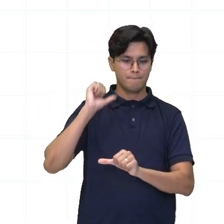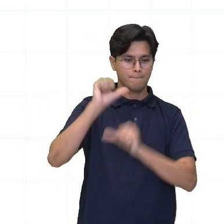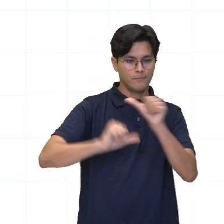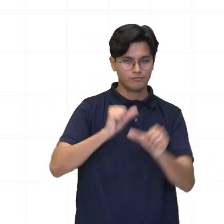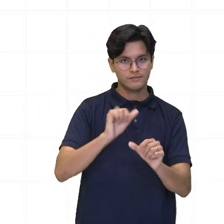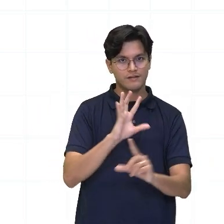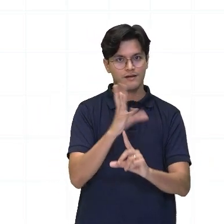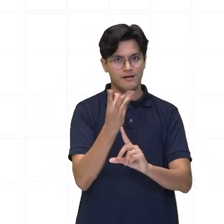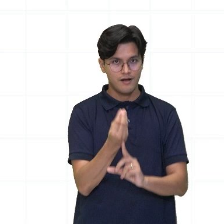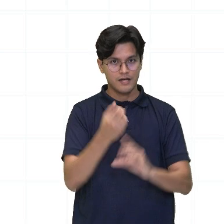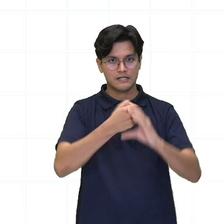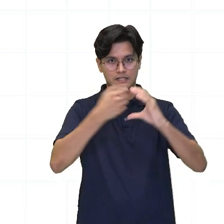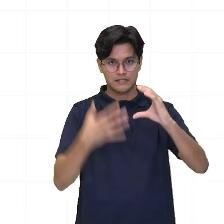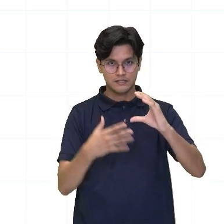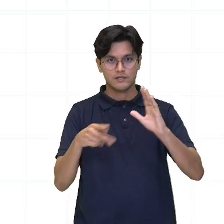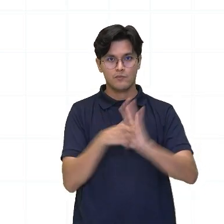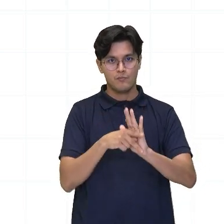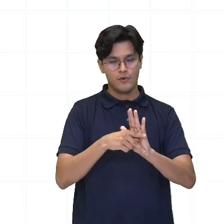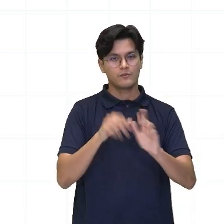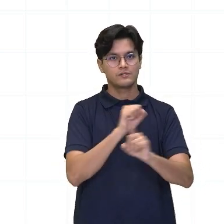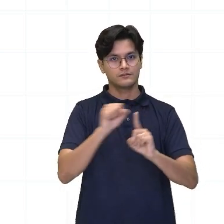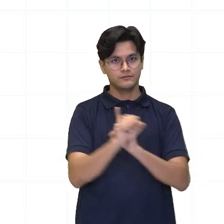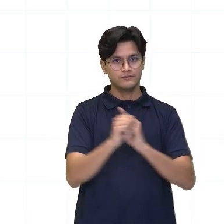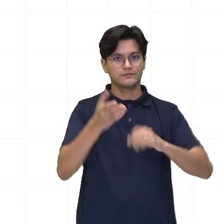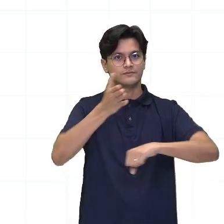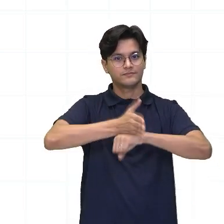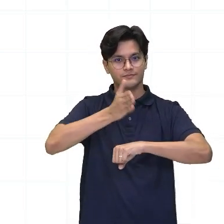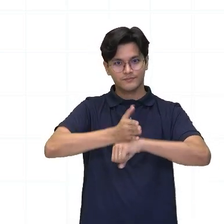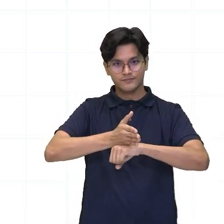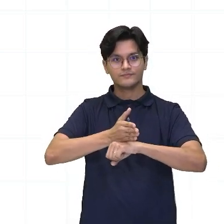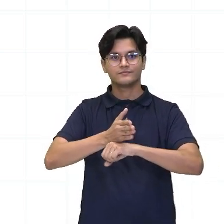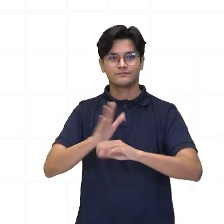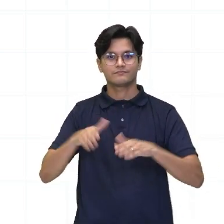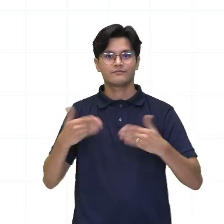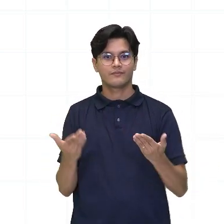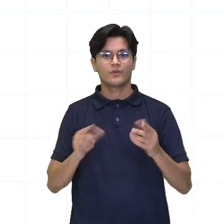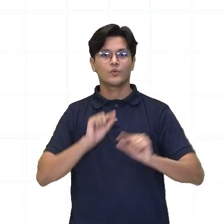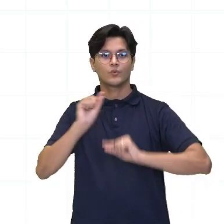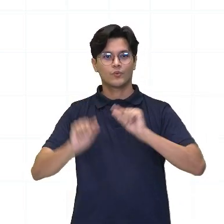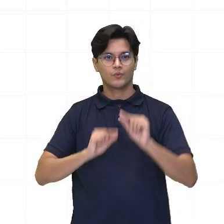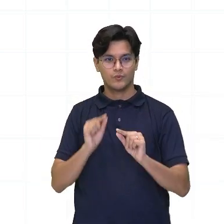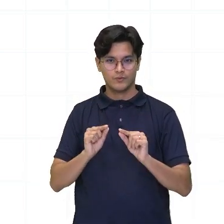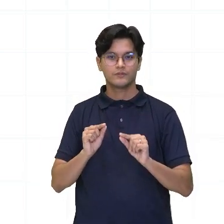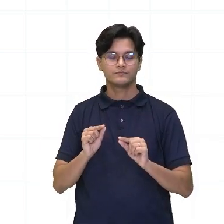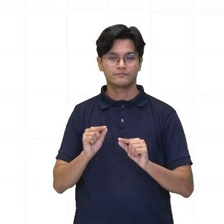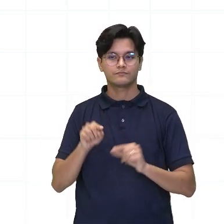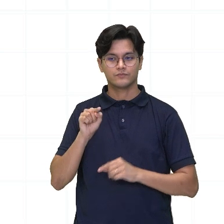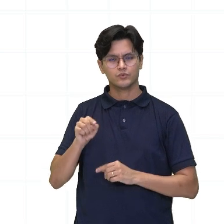moderna, artistas experimentalistas declararam que o